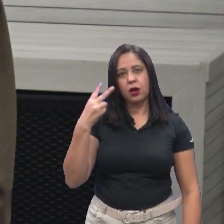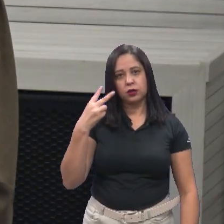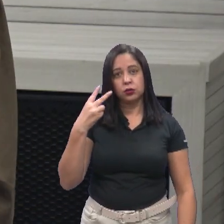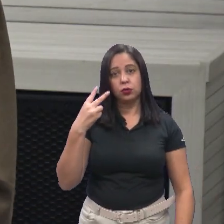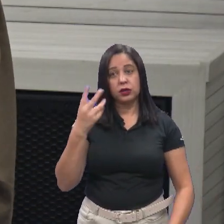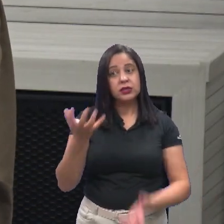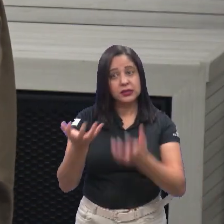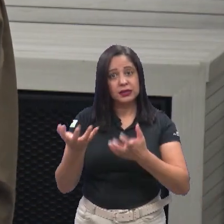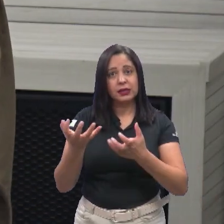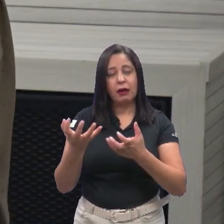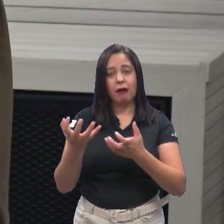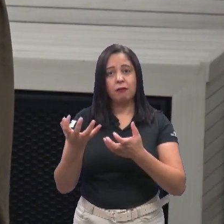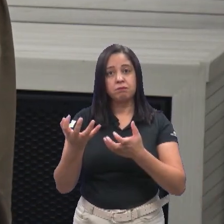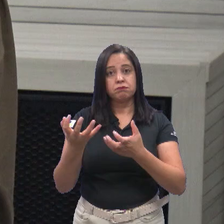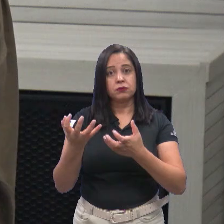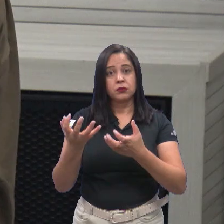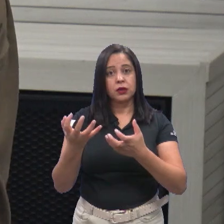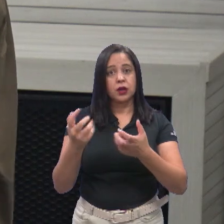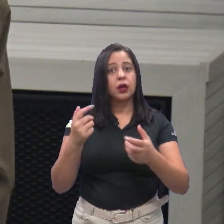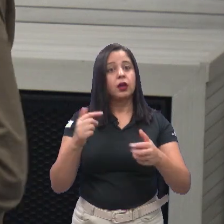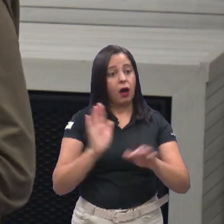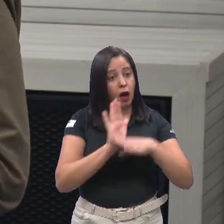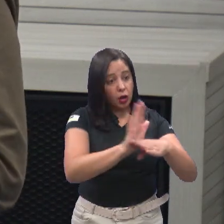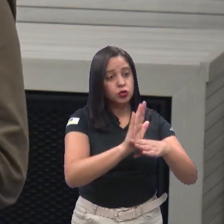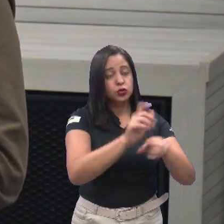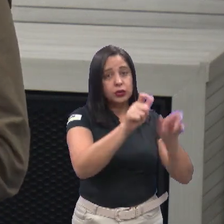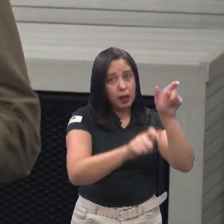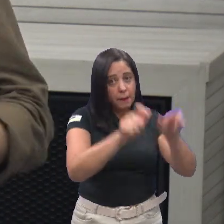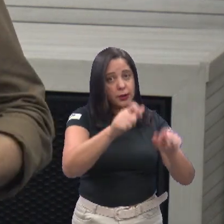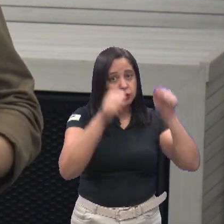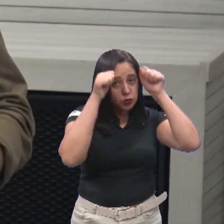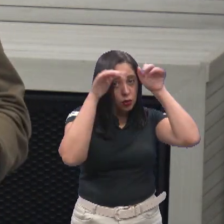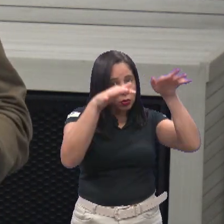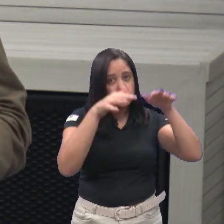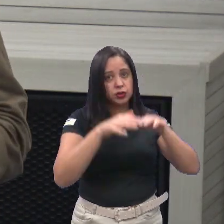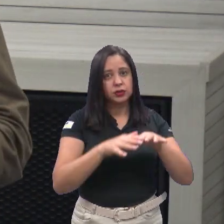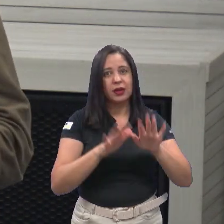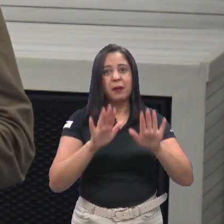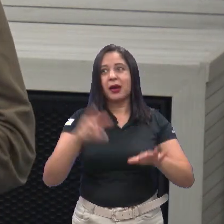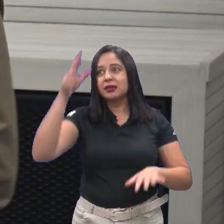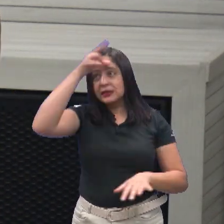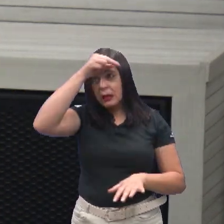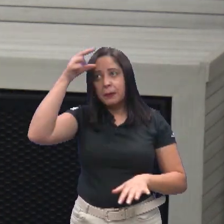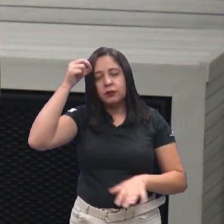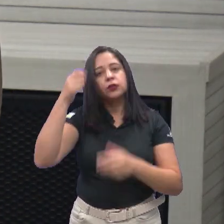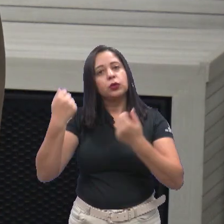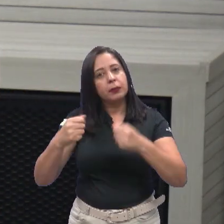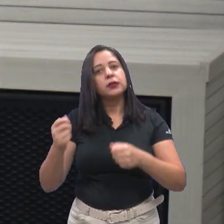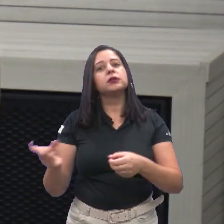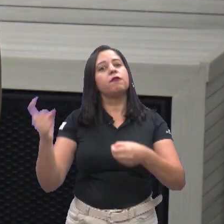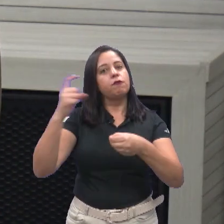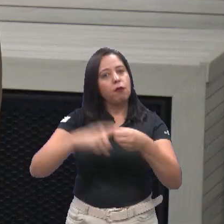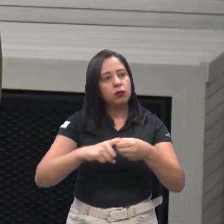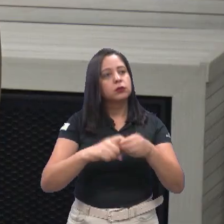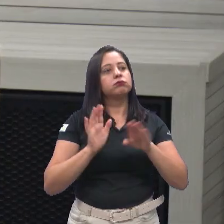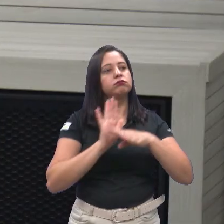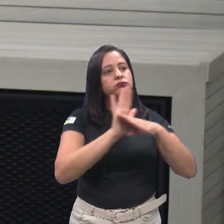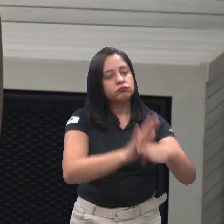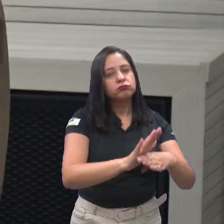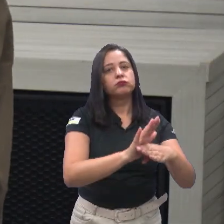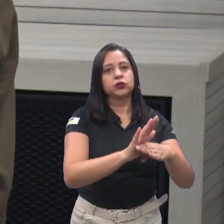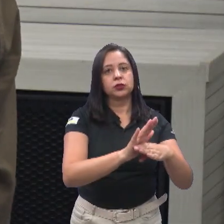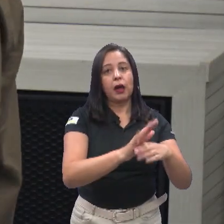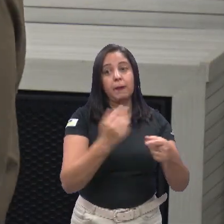é uma vitória. Isso já é uma demonstração que não é possível que a prefeitura não vá retomar esse serviço, sendo que tem 21 vereadores a